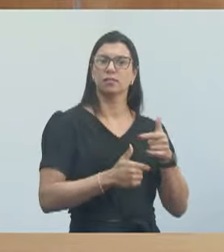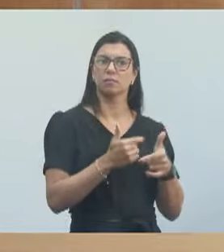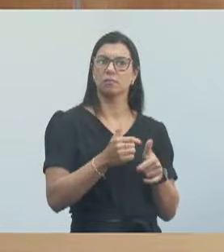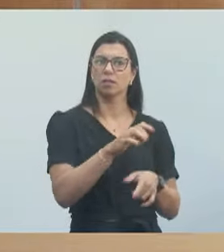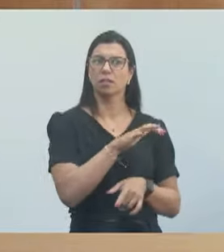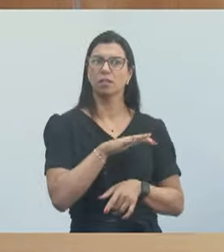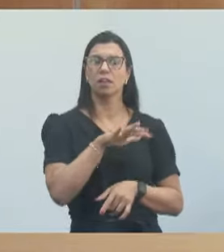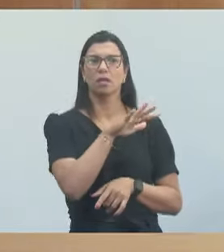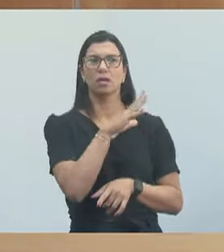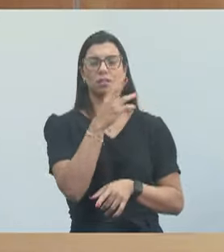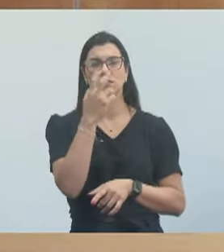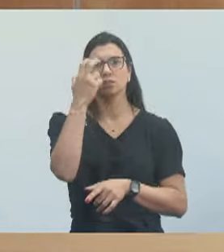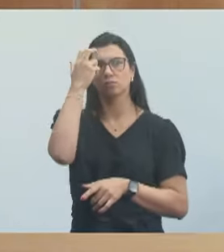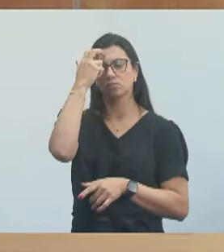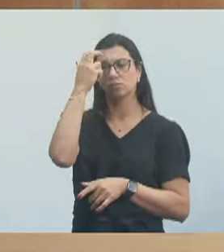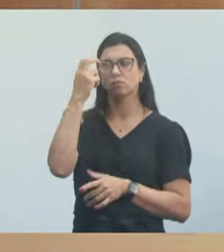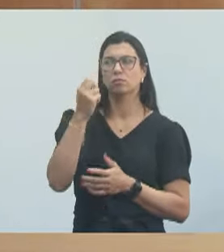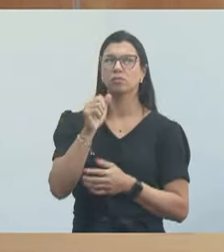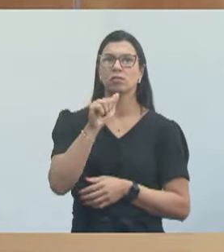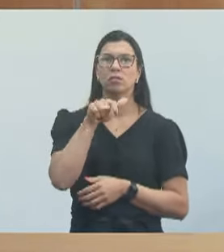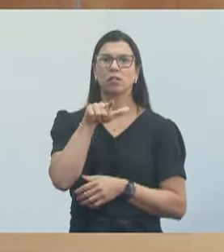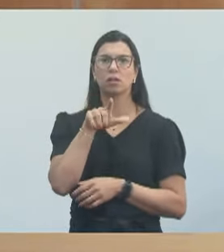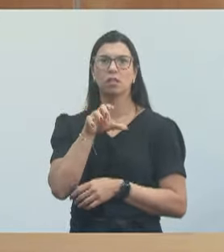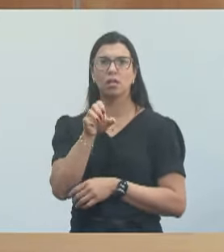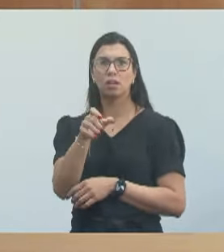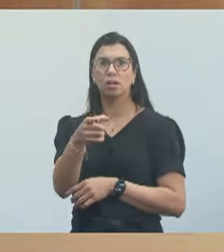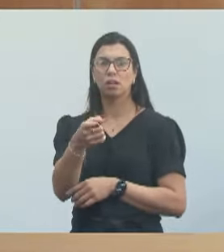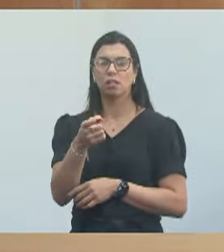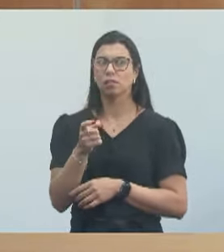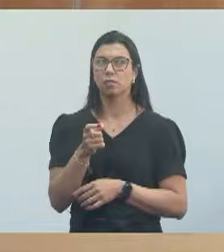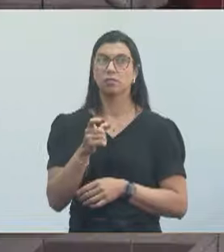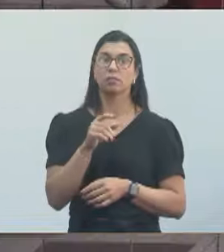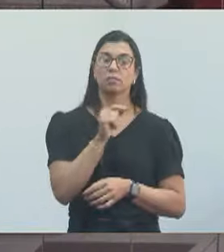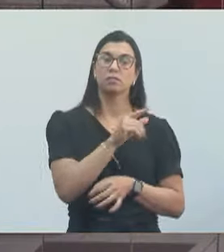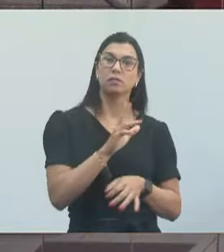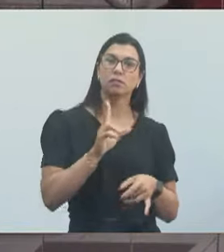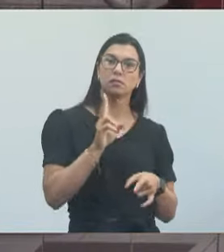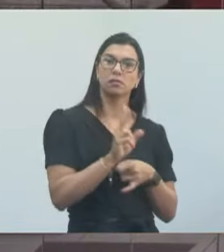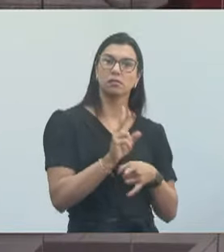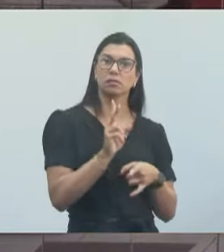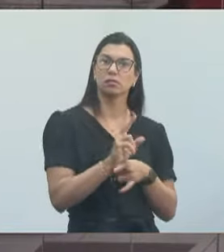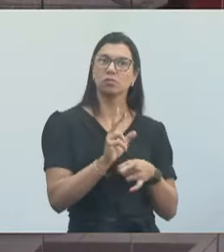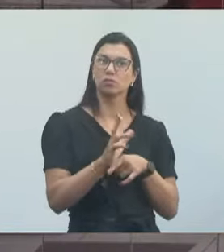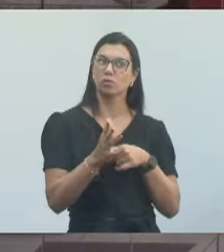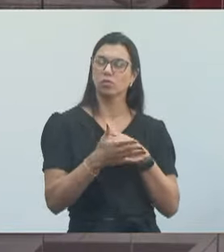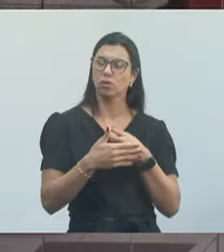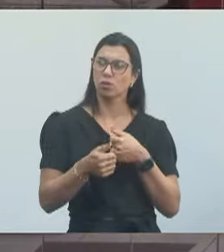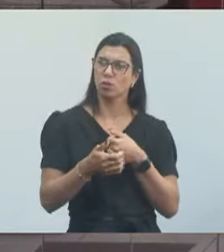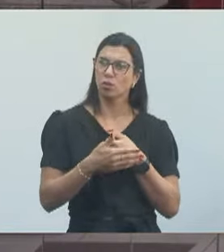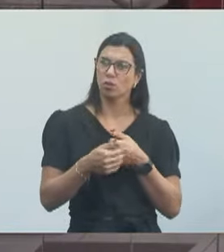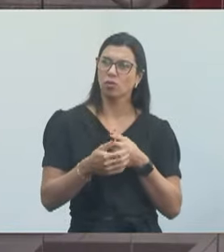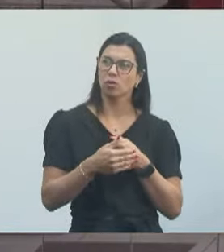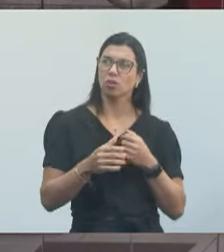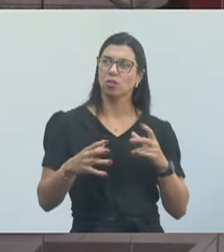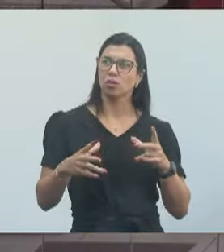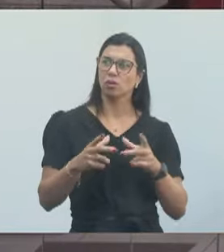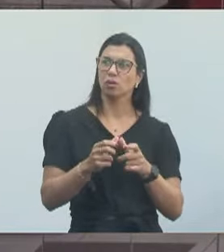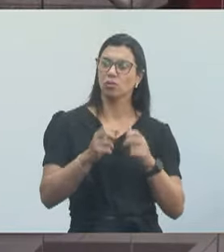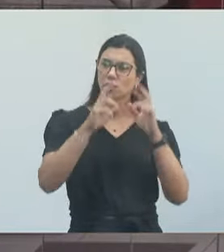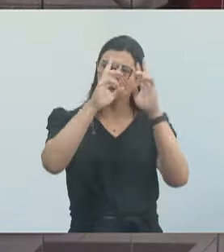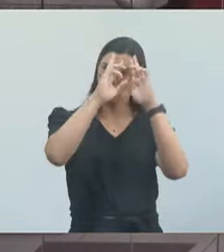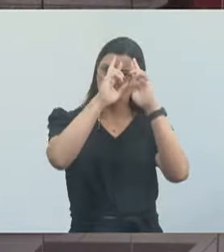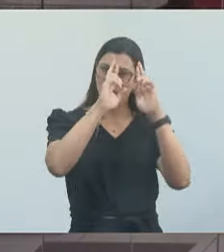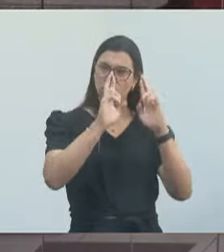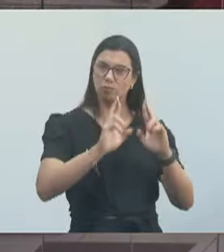da nossa cidade. Eu estou falando do Alex, né, Alex? Que cuida com todo carinho, todo respeito